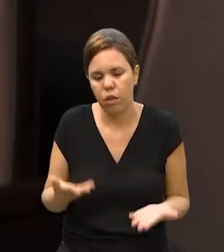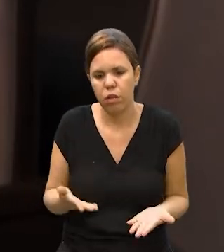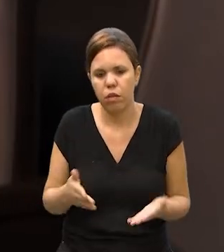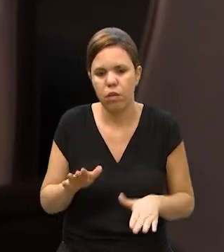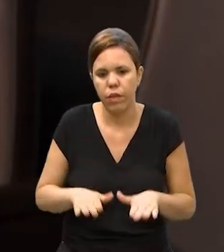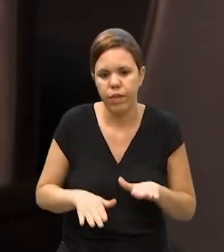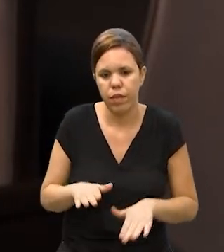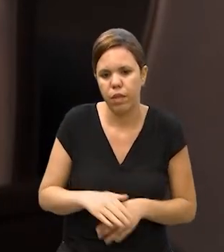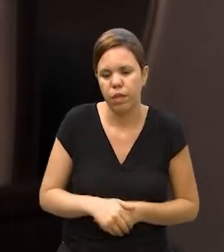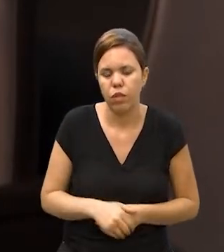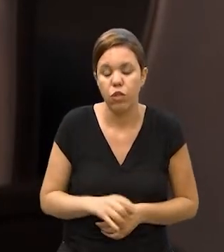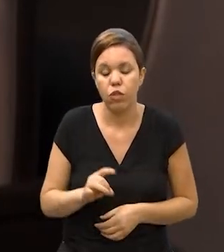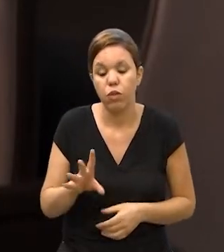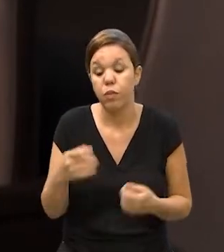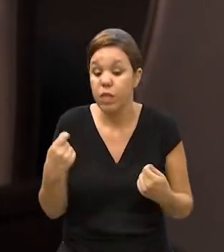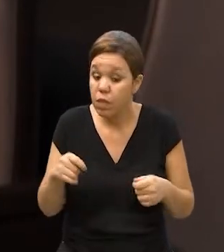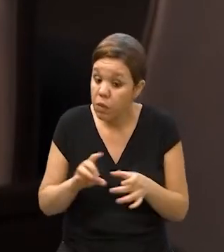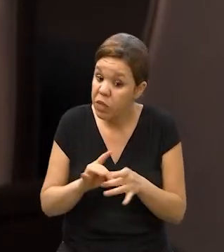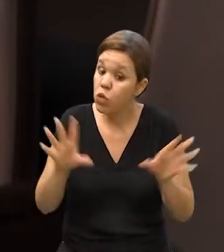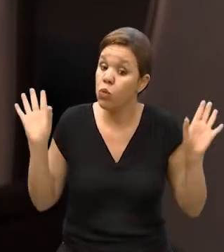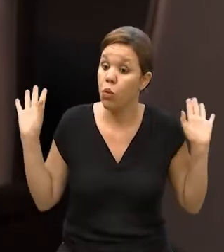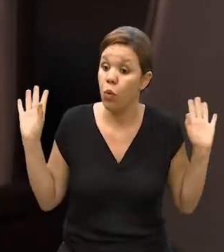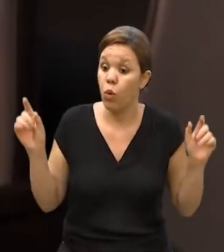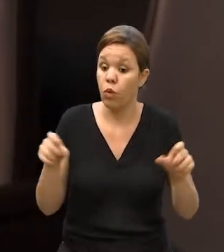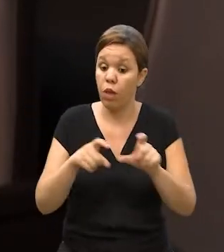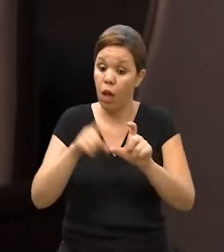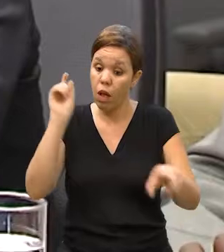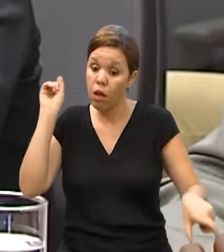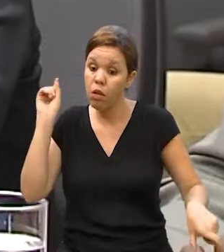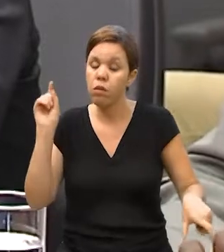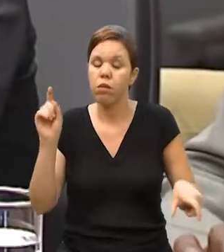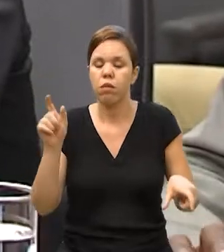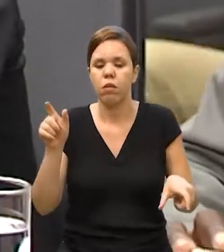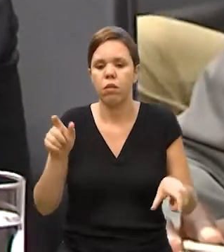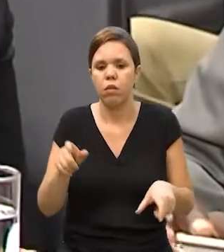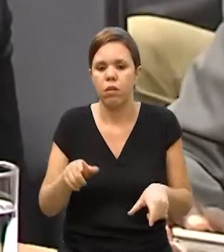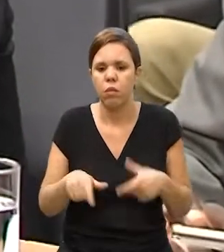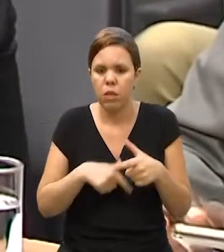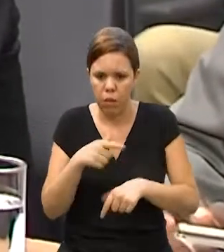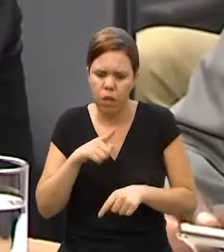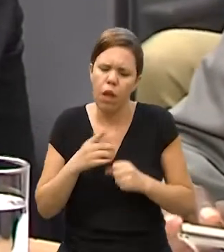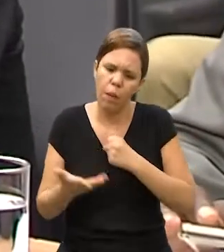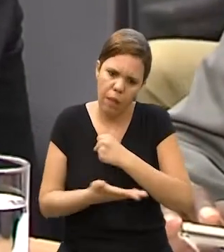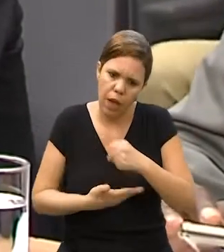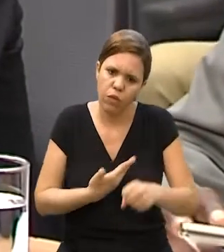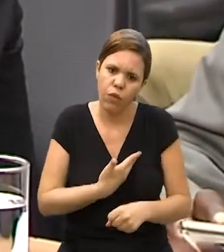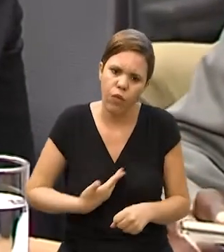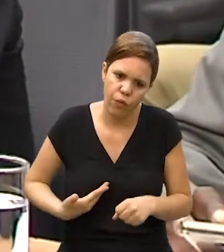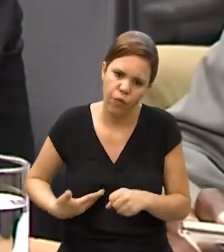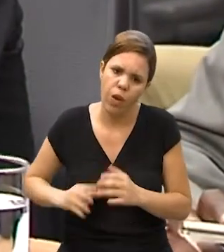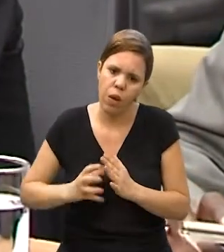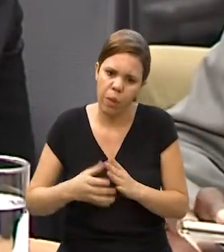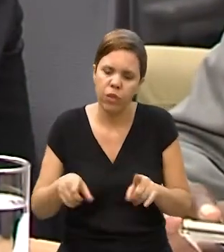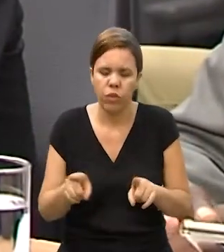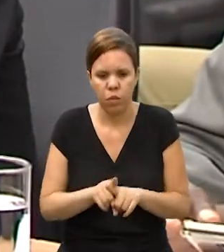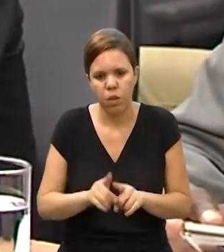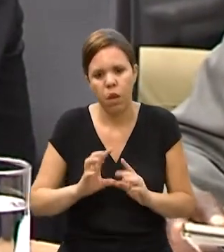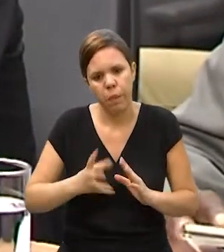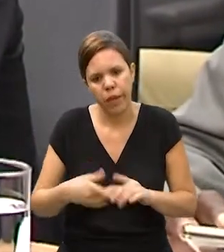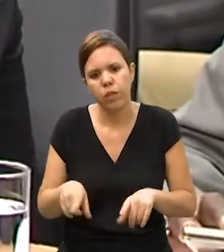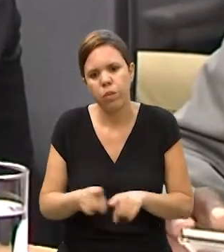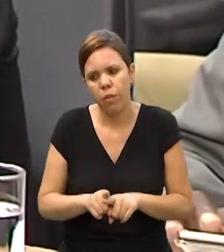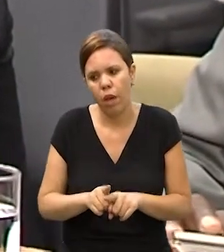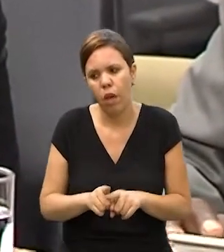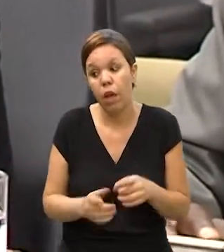ser mais solto, né? Você deve dar mais liberdade. Claro que existe a base do governo, mas a base ela tem que ir até um